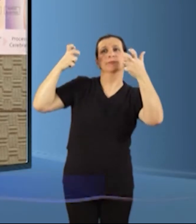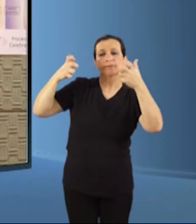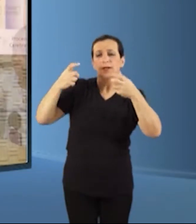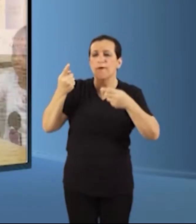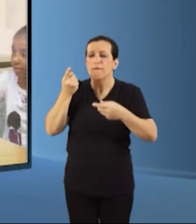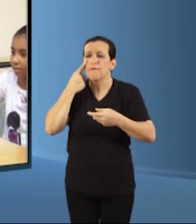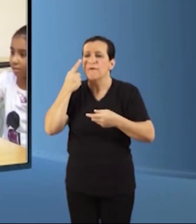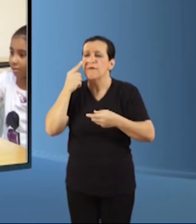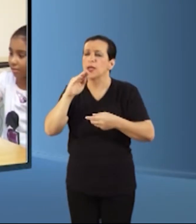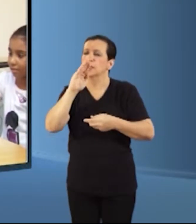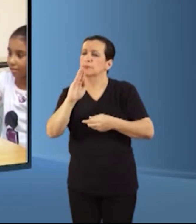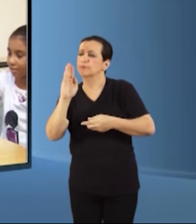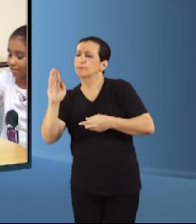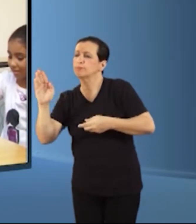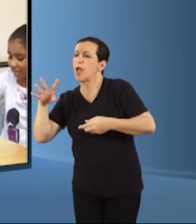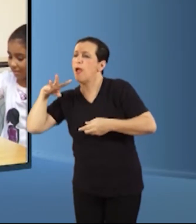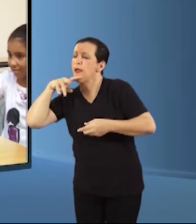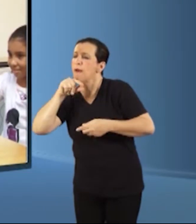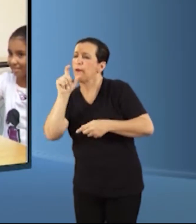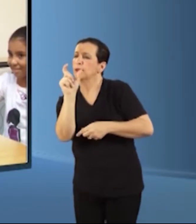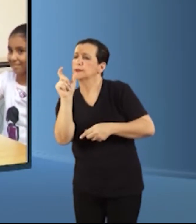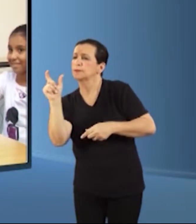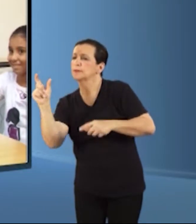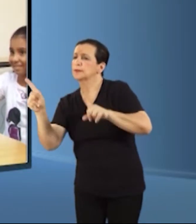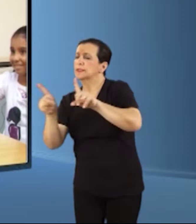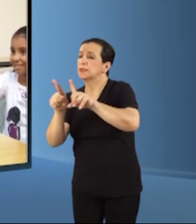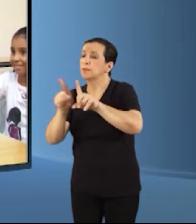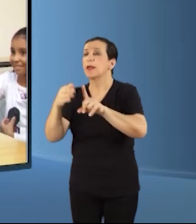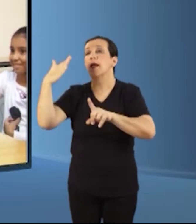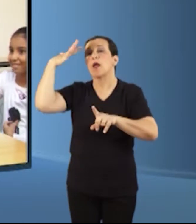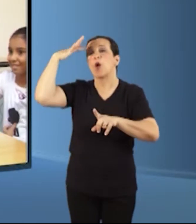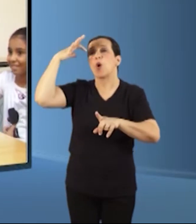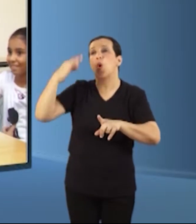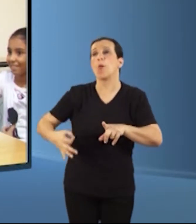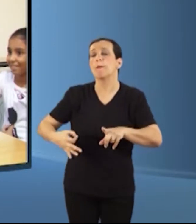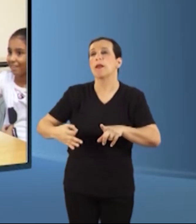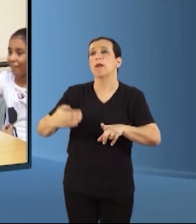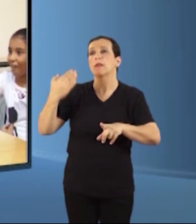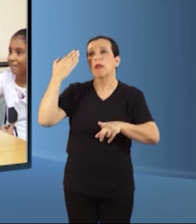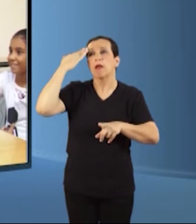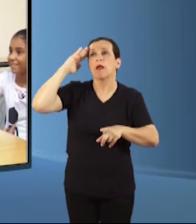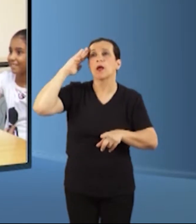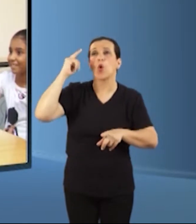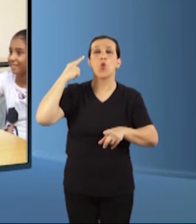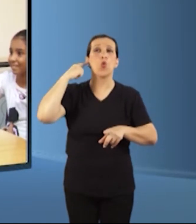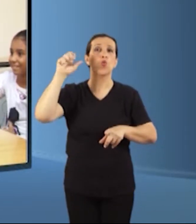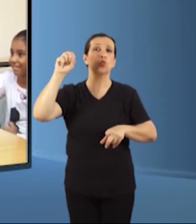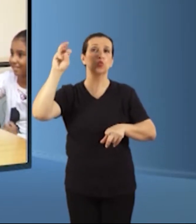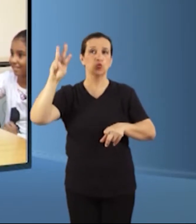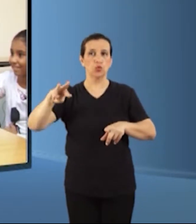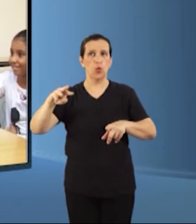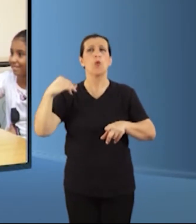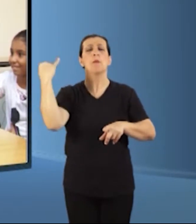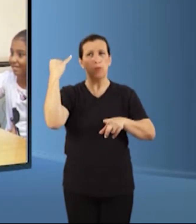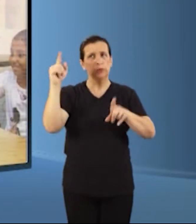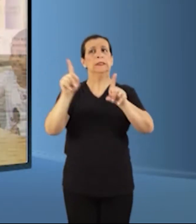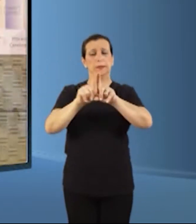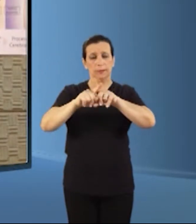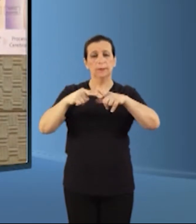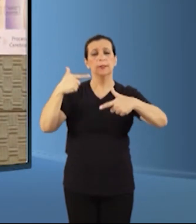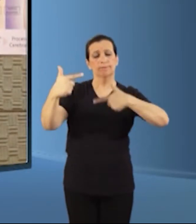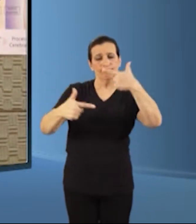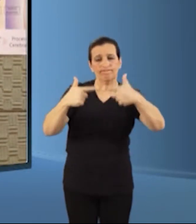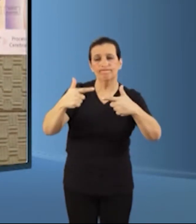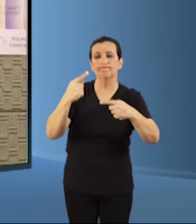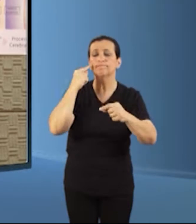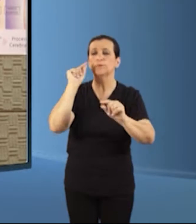detecção, para a discriminação, para o reconhecimento e para a compreensão dos sons. É importante também que a gente faça um